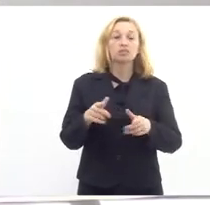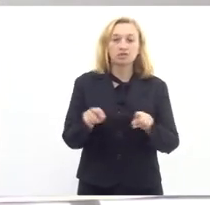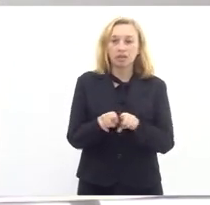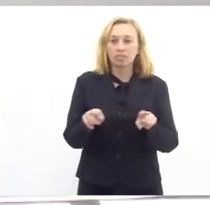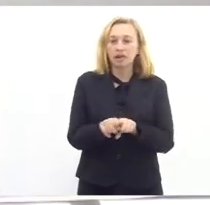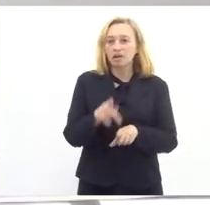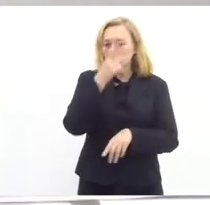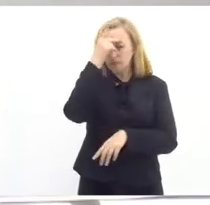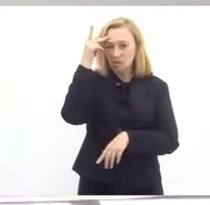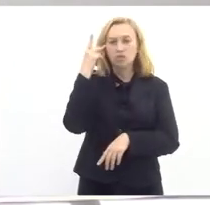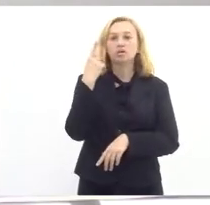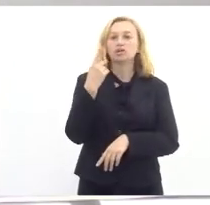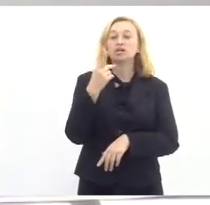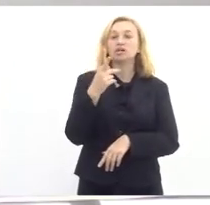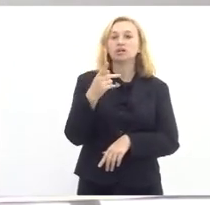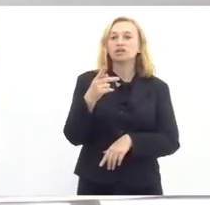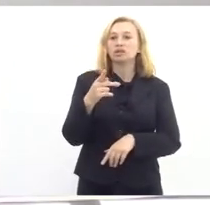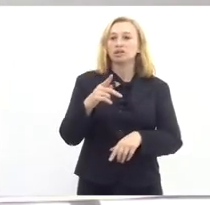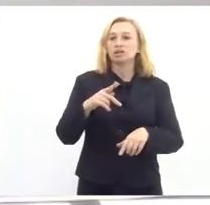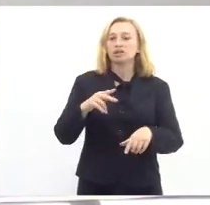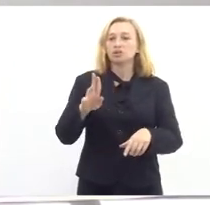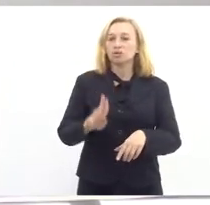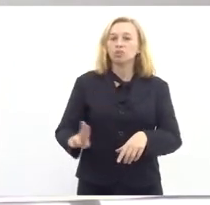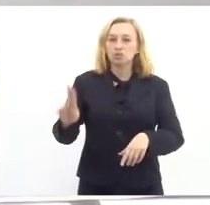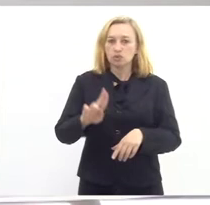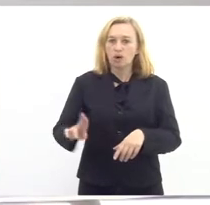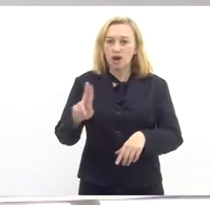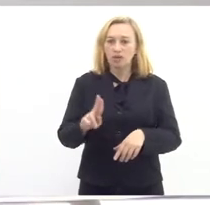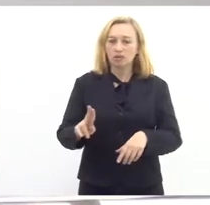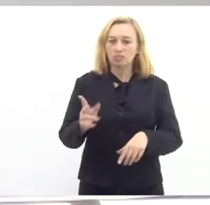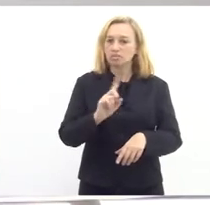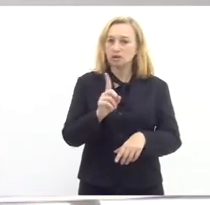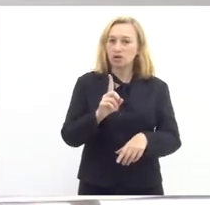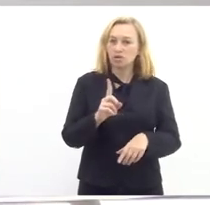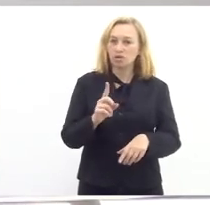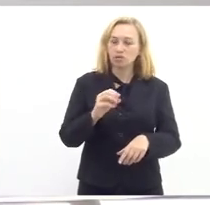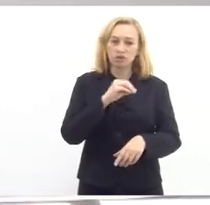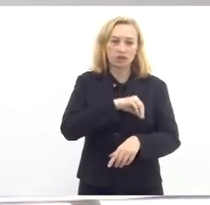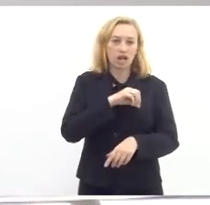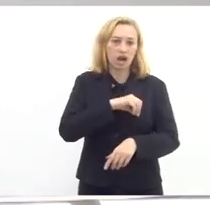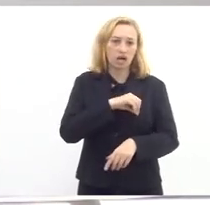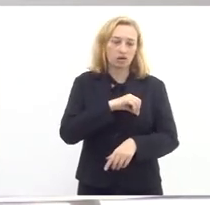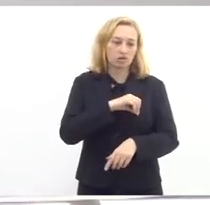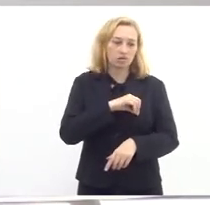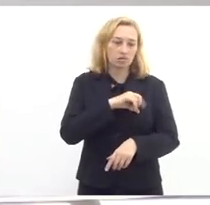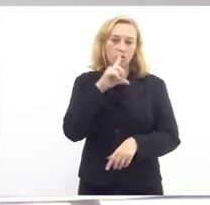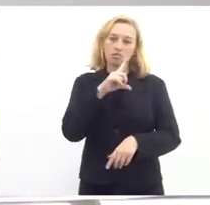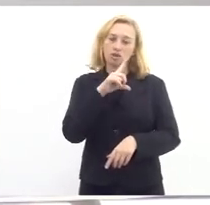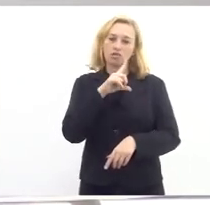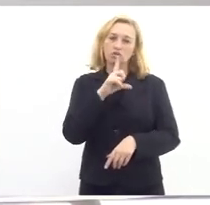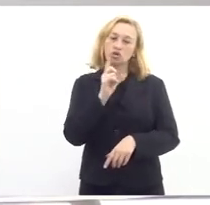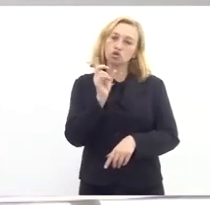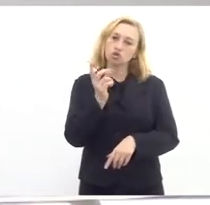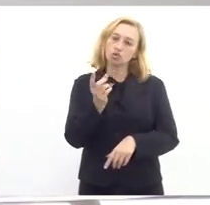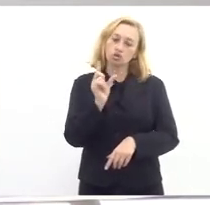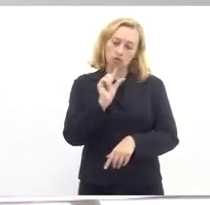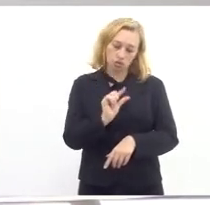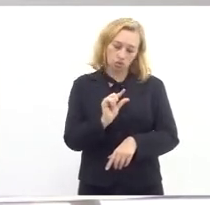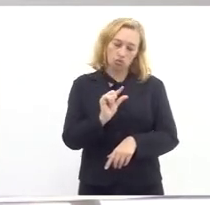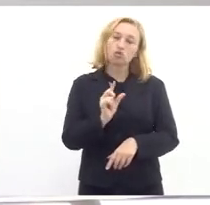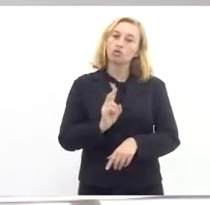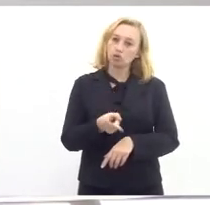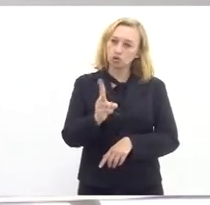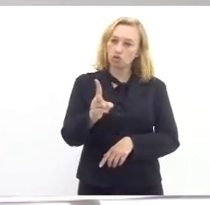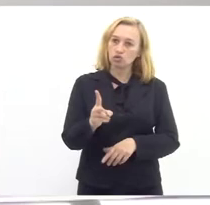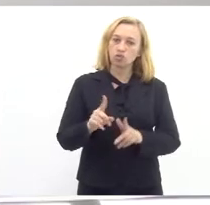de 40%. Então, não é justo repassar para o trabalhador um indexador IGPM, quando nenhum trabalhador teve